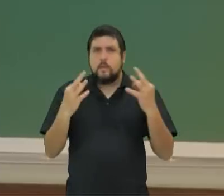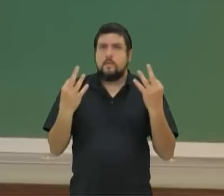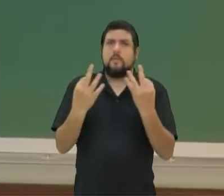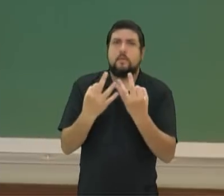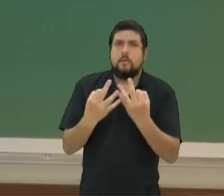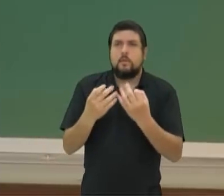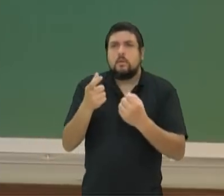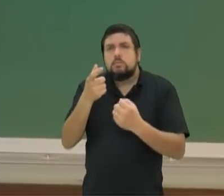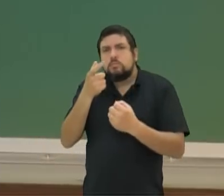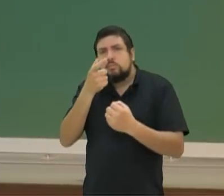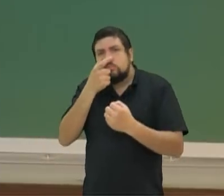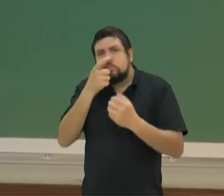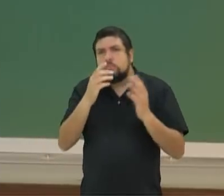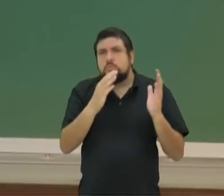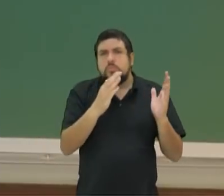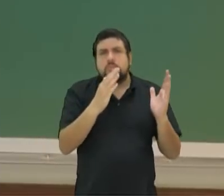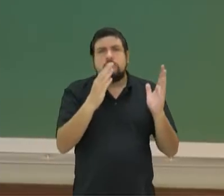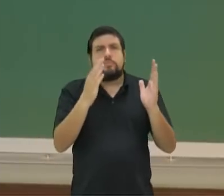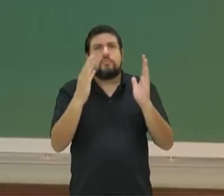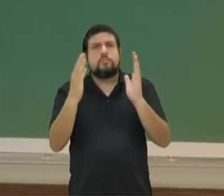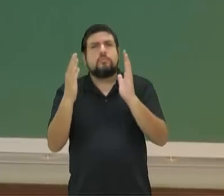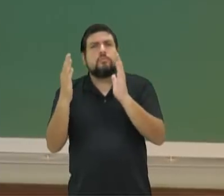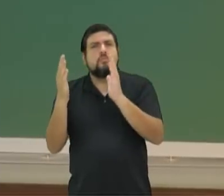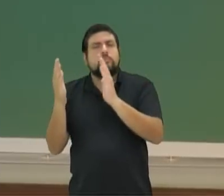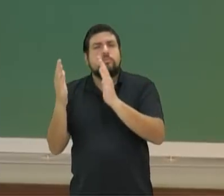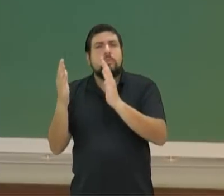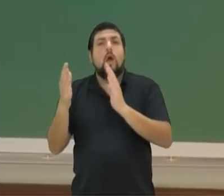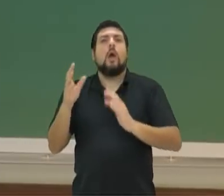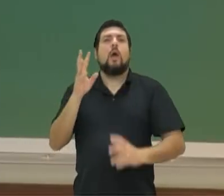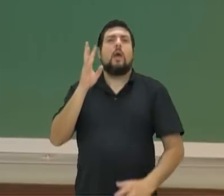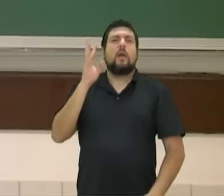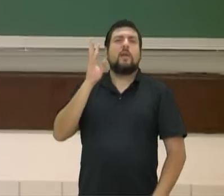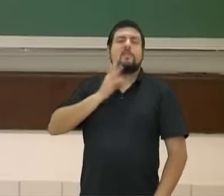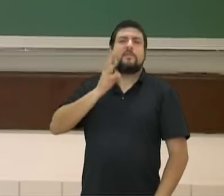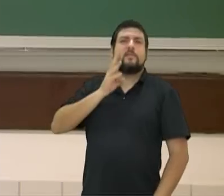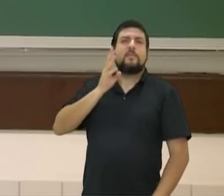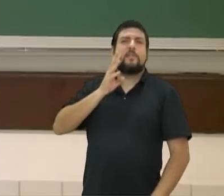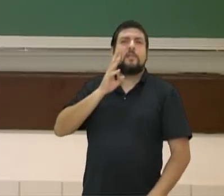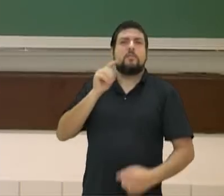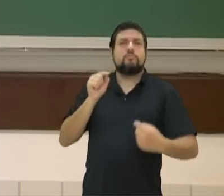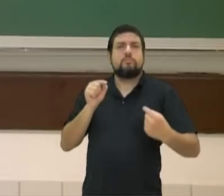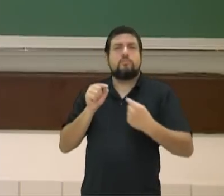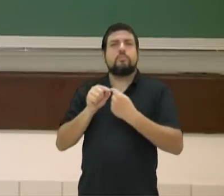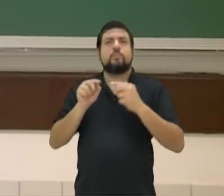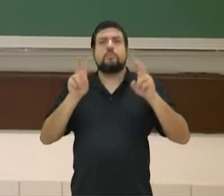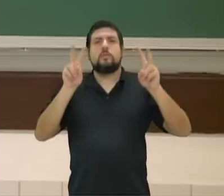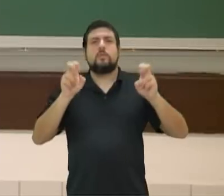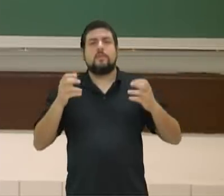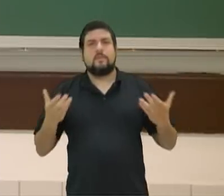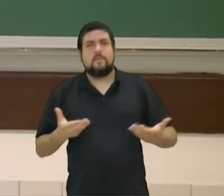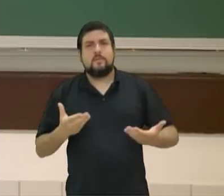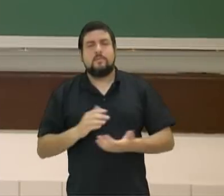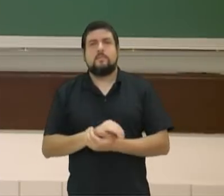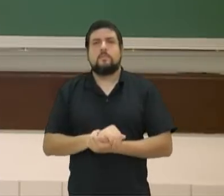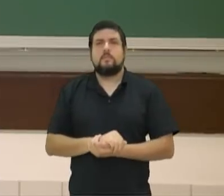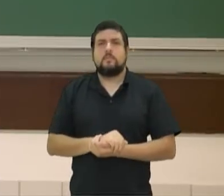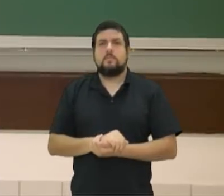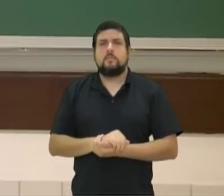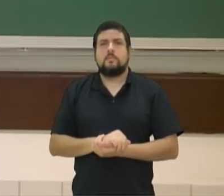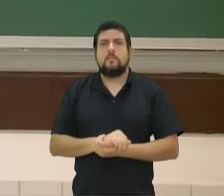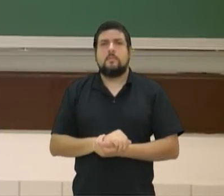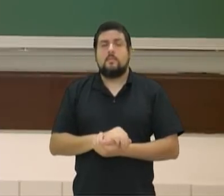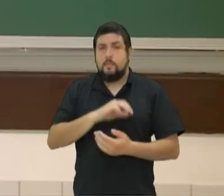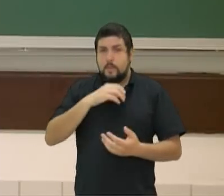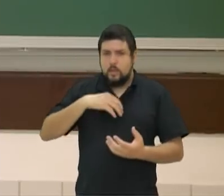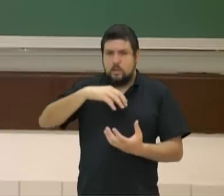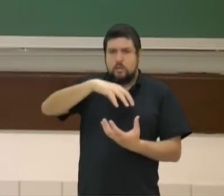te ajudar a visualizar tudo que a gente vai aprender hoje. A formação do planeta levou algum tempo para